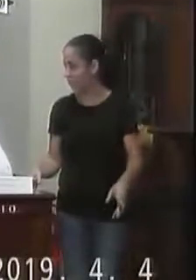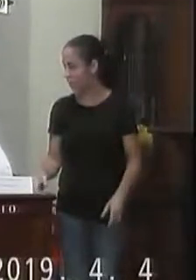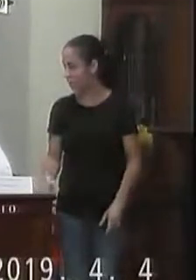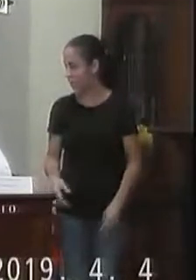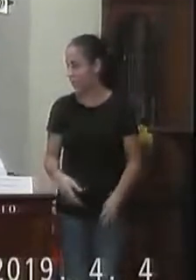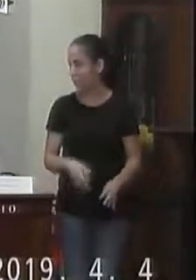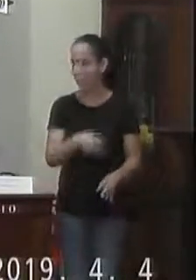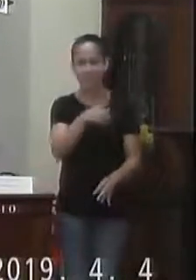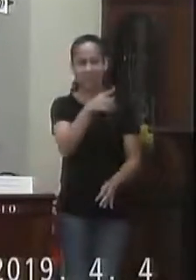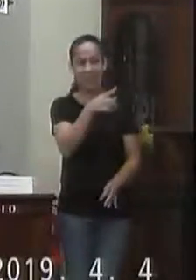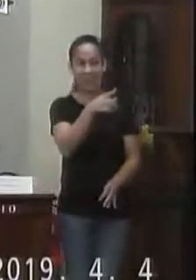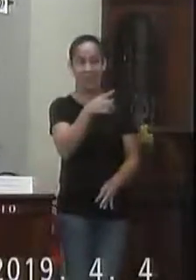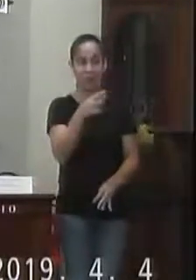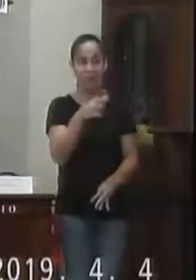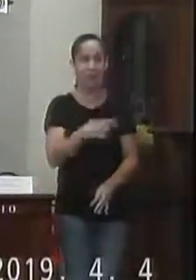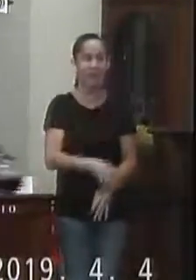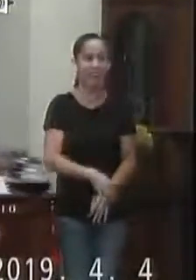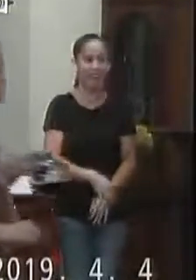Obrigado. Não?